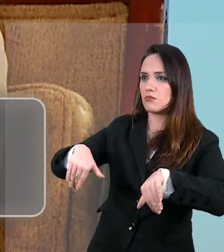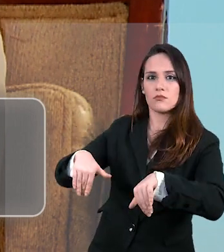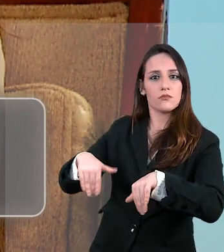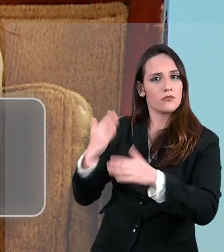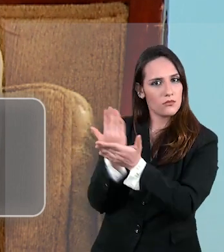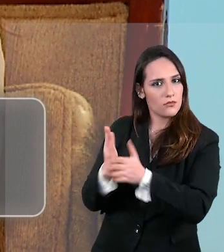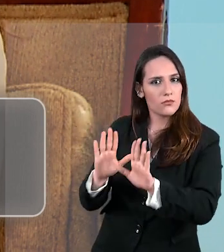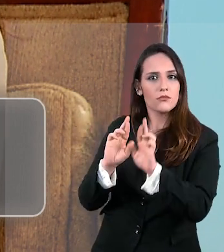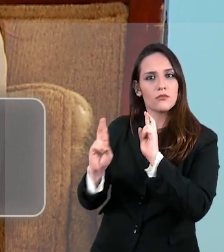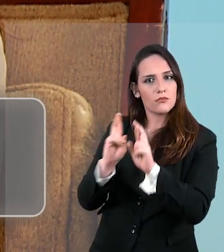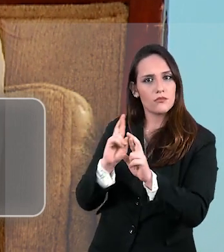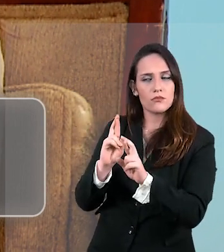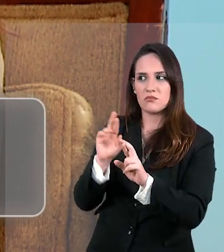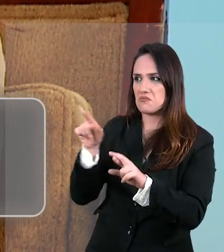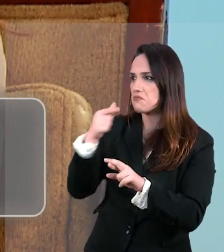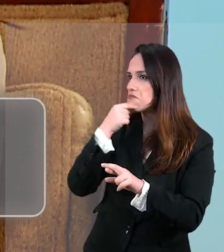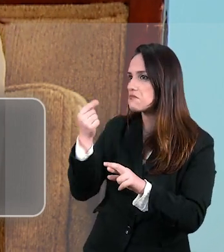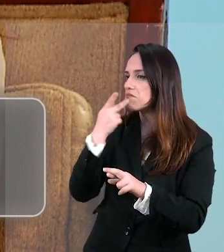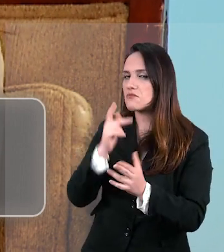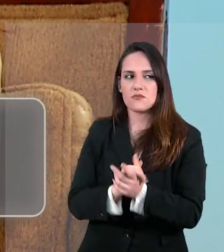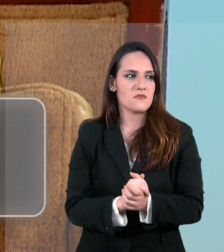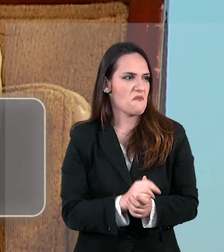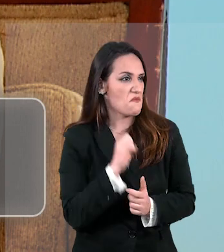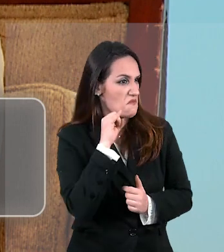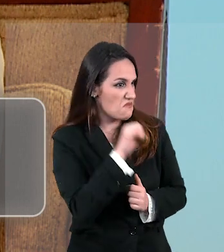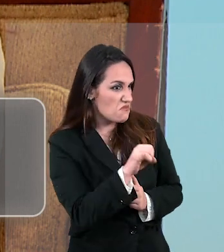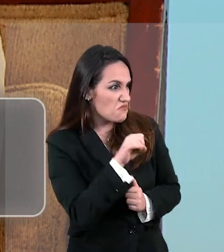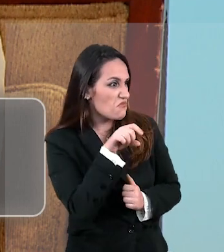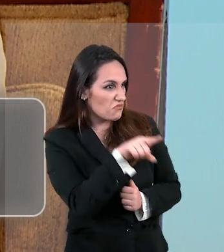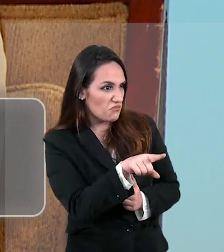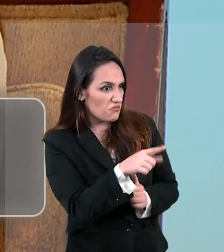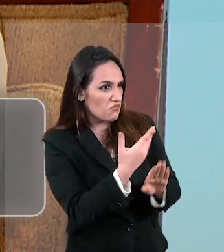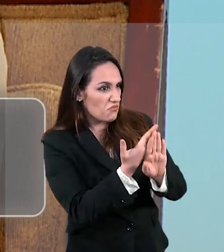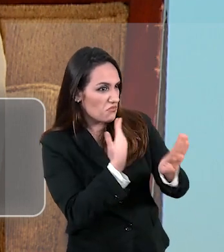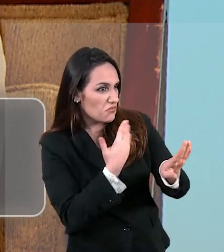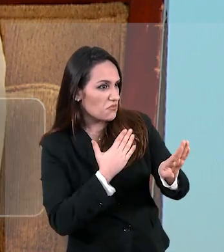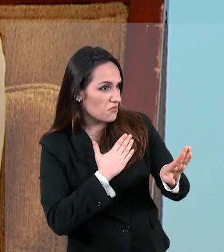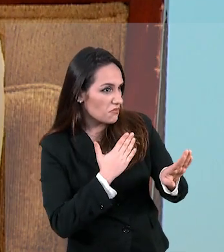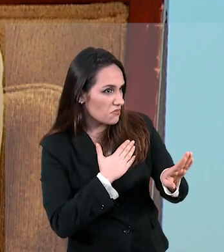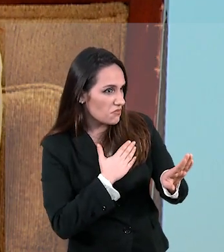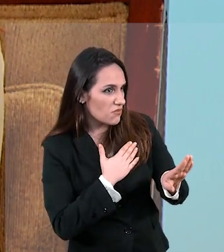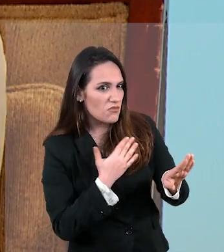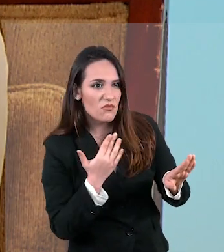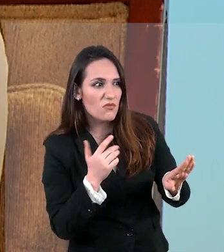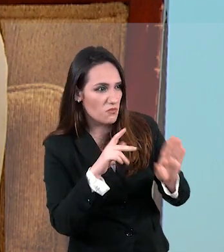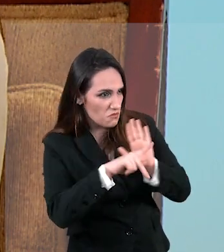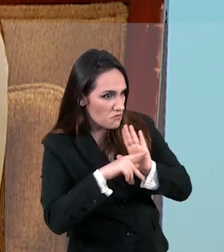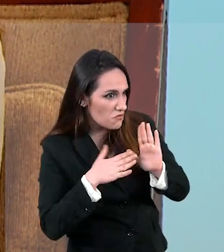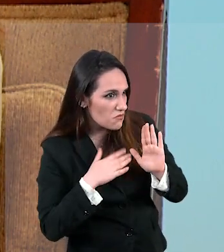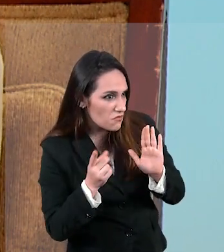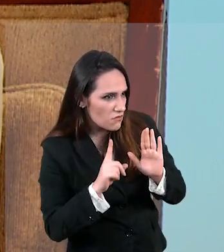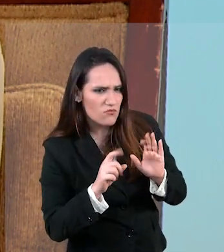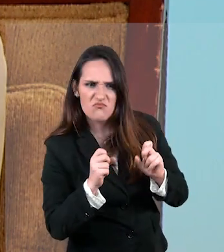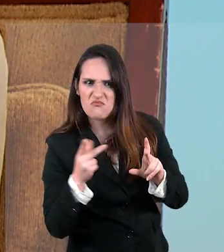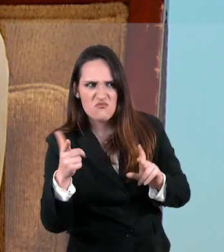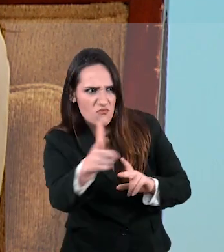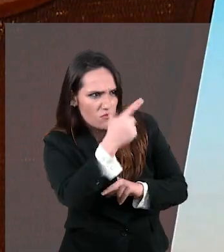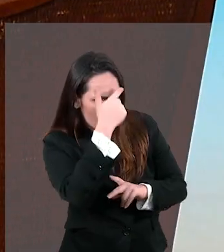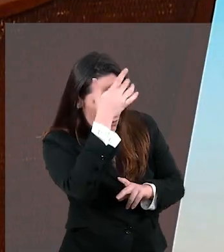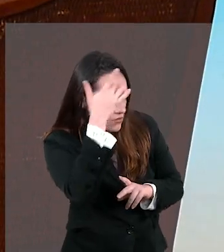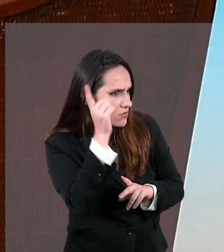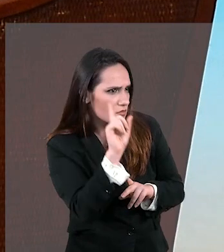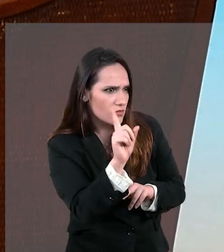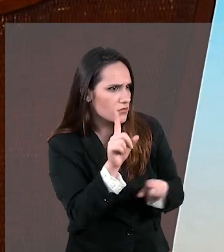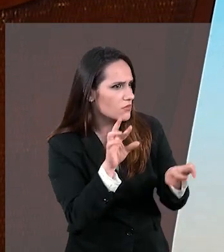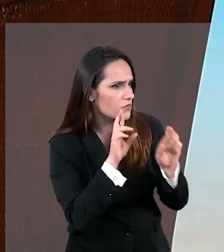também terminei o relacionamento, e ele disse para mim, não, se eu ficar longe de você, se você não for minha, você também não vai ser